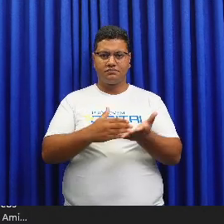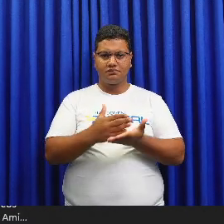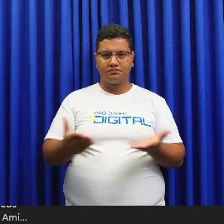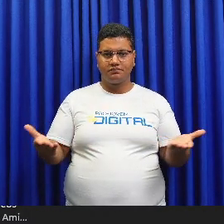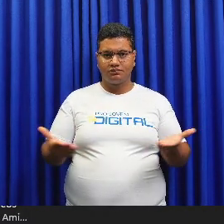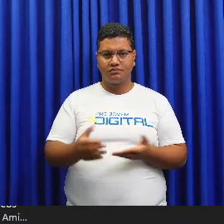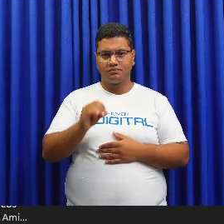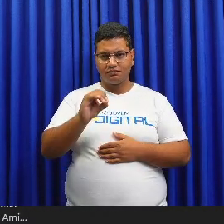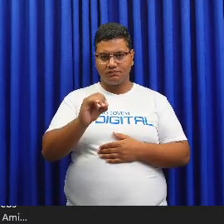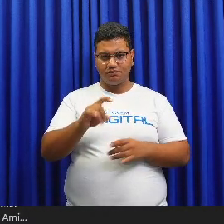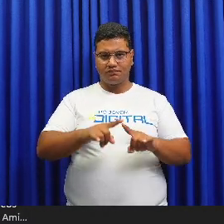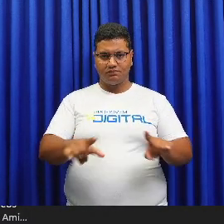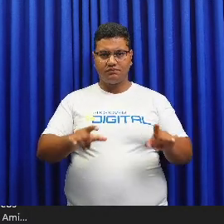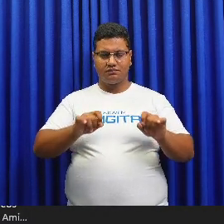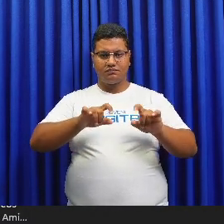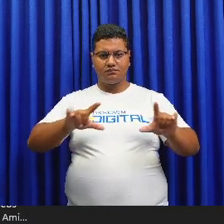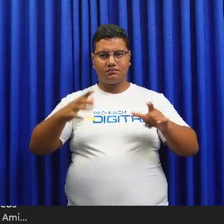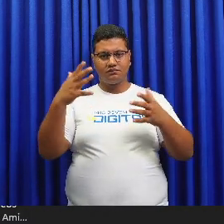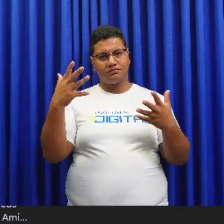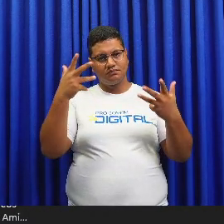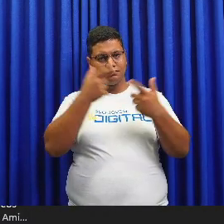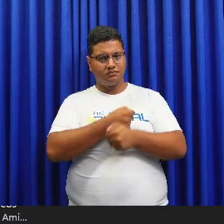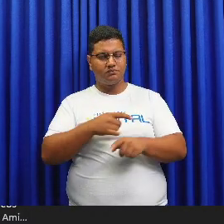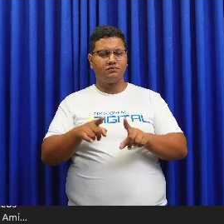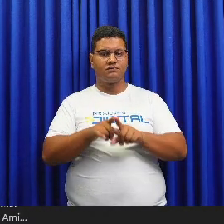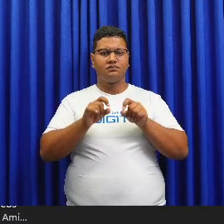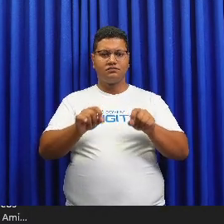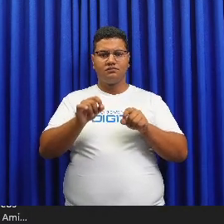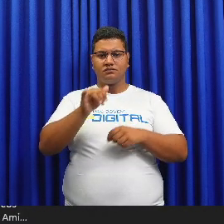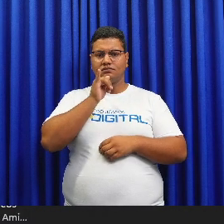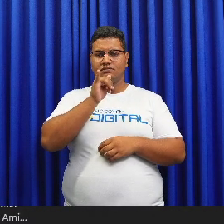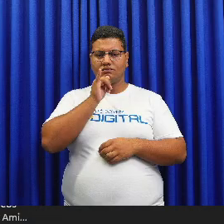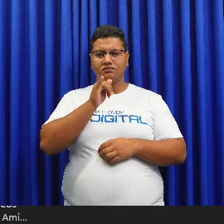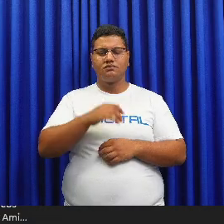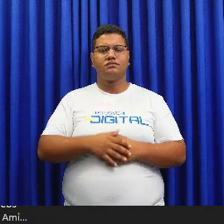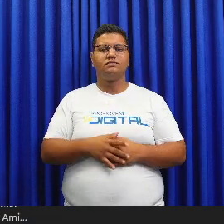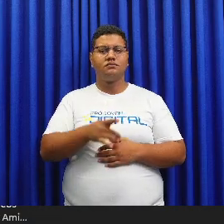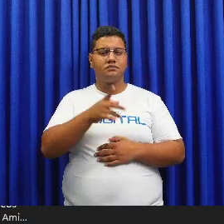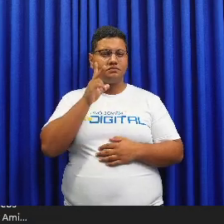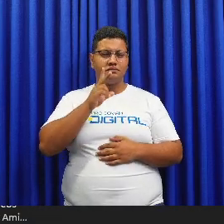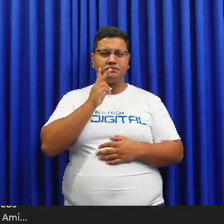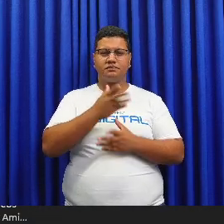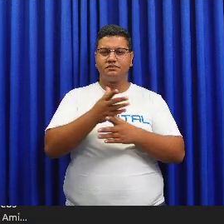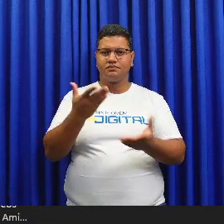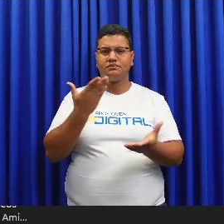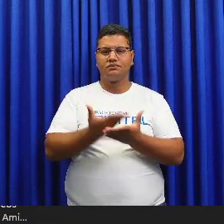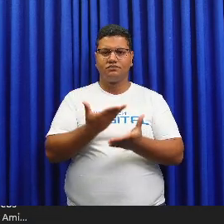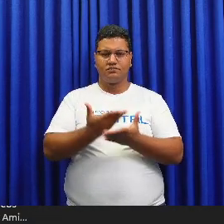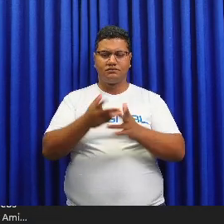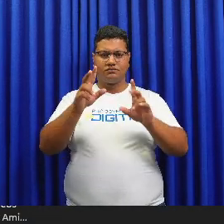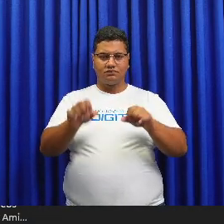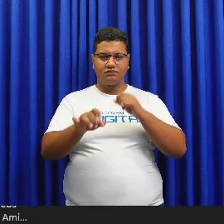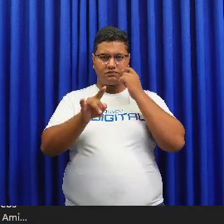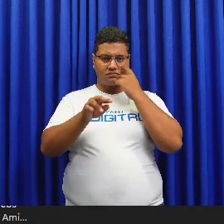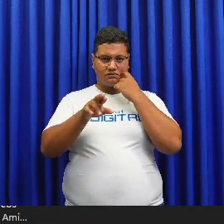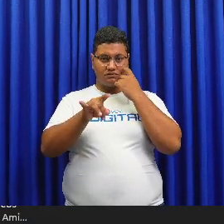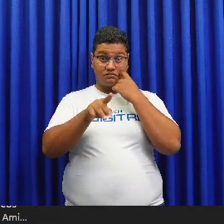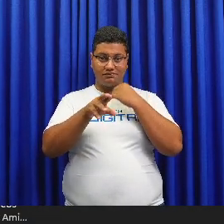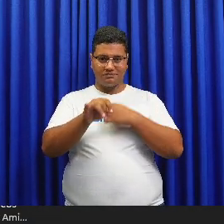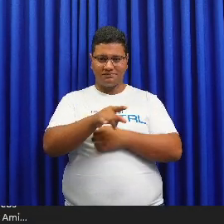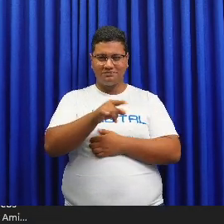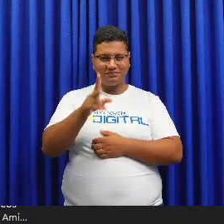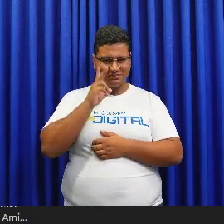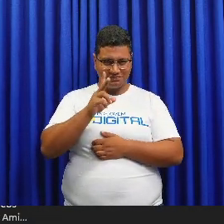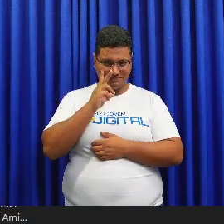uma do zero, mas com os layouts bonitos, né? Por exemplo, lembra que você já estudou sobre branding? Então você